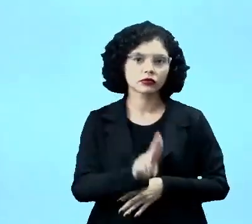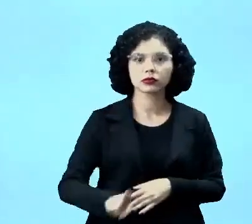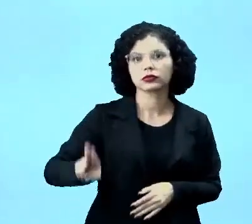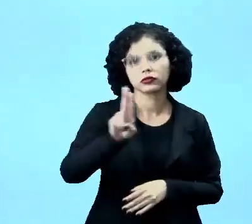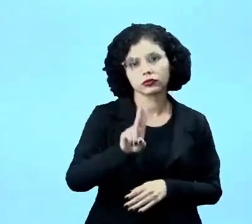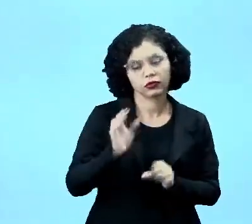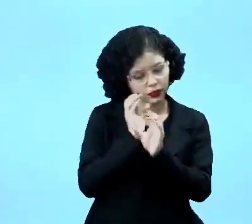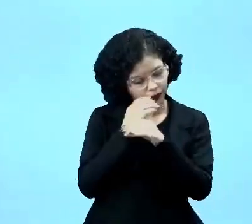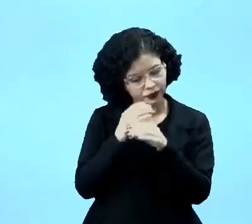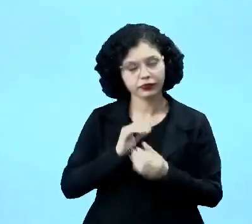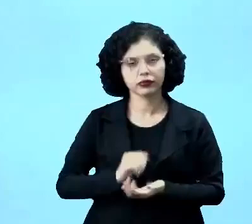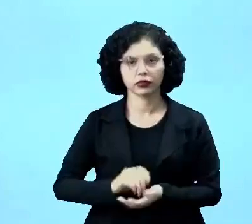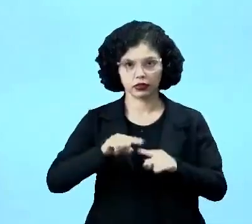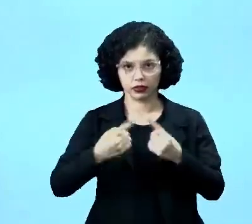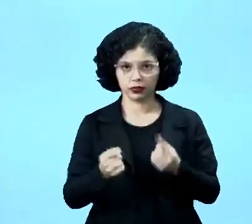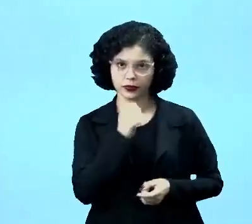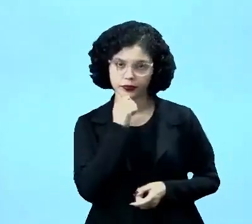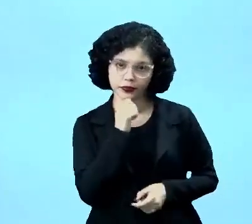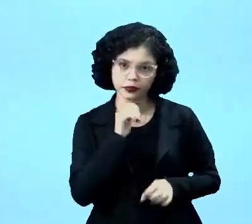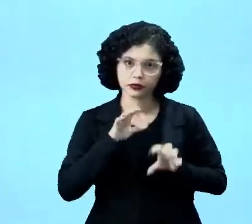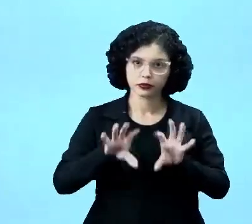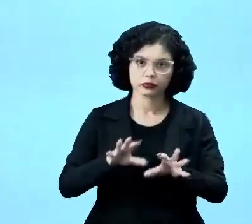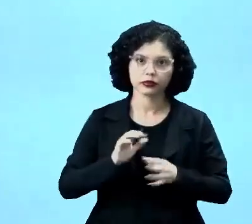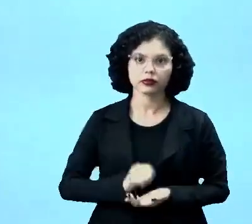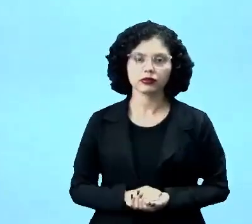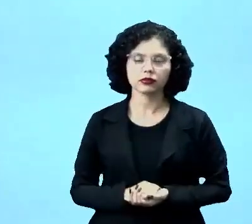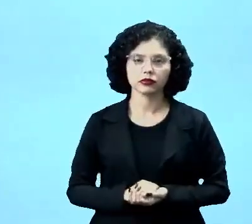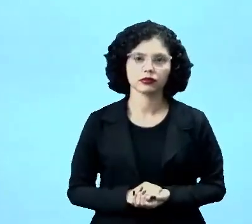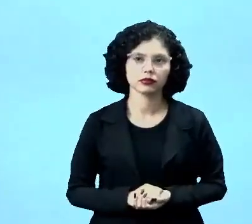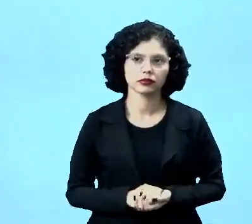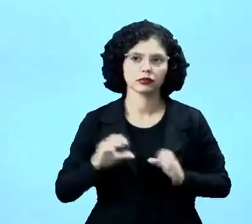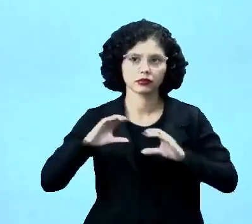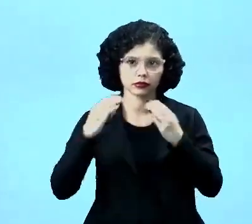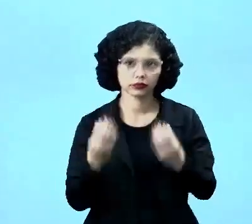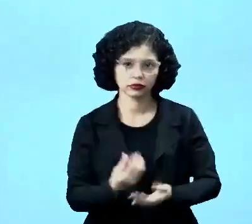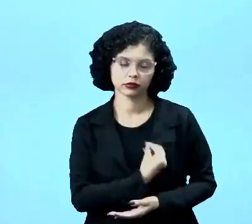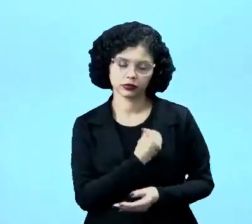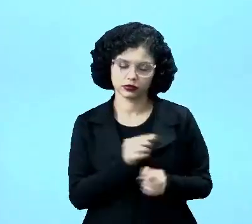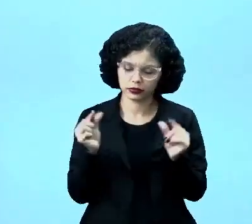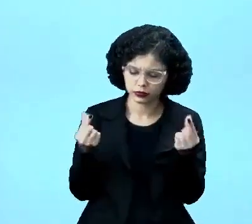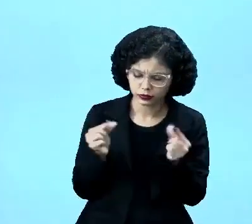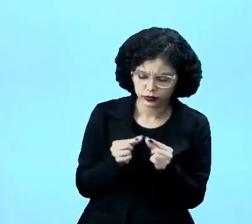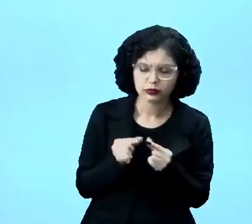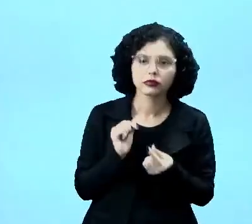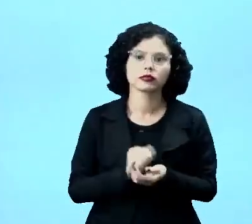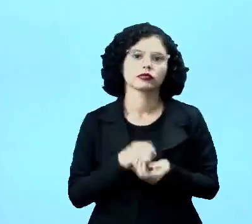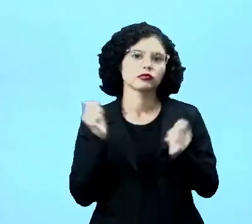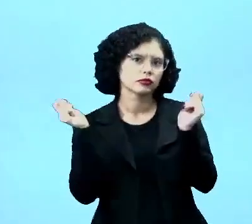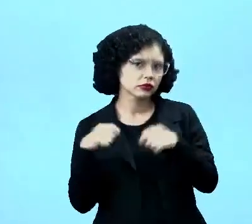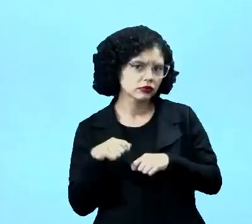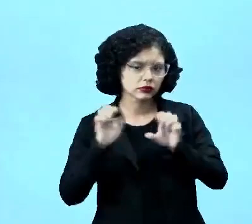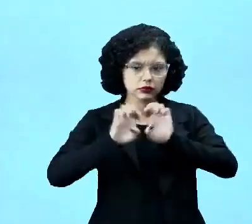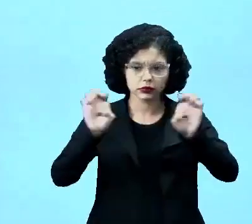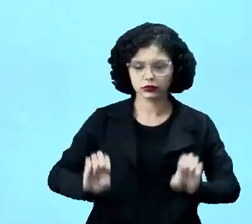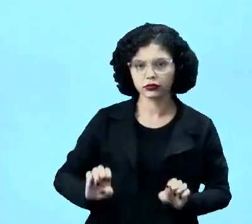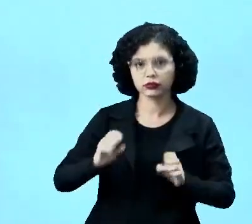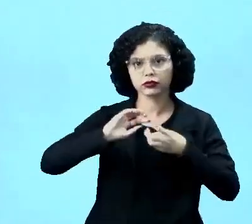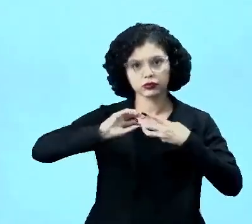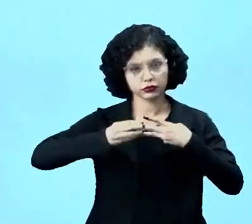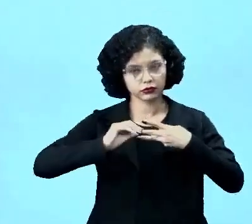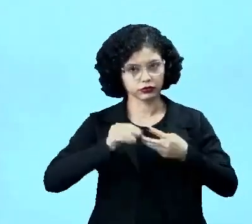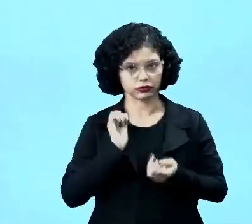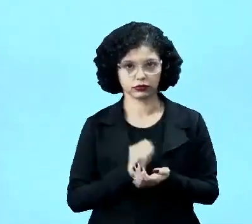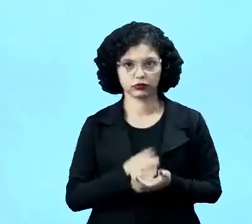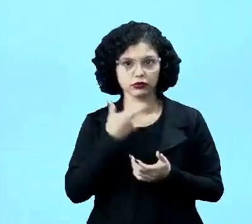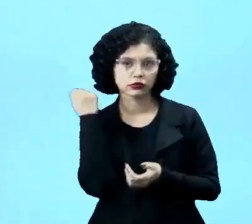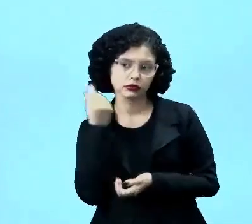utilização do microscópio, mas ainda assim, apesar de ser seres vivos muito pequenos, eles possuem a estrutura de células. E